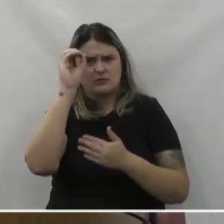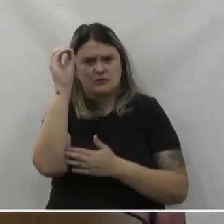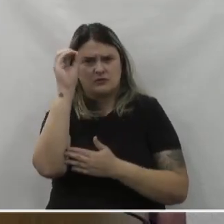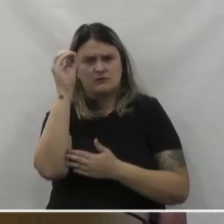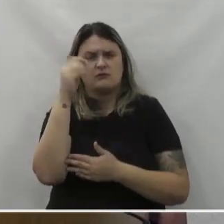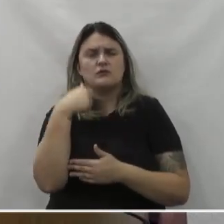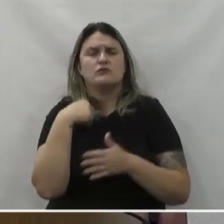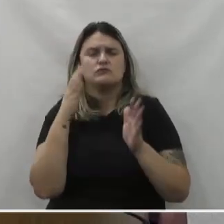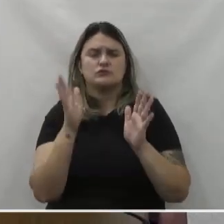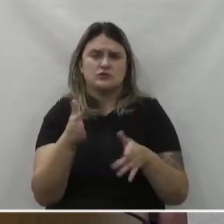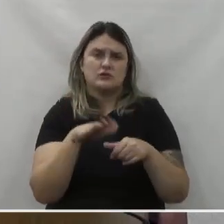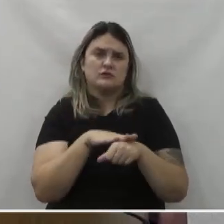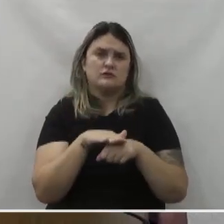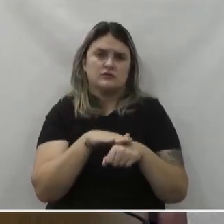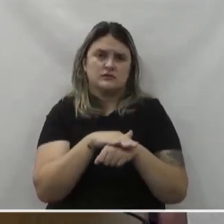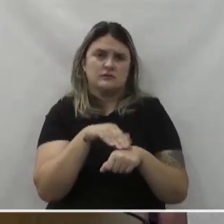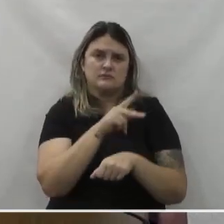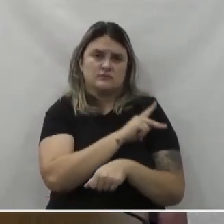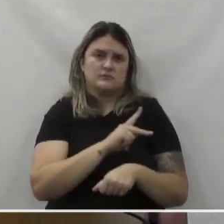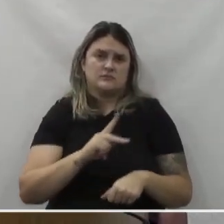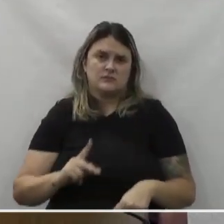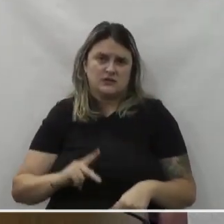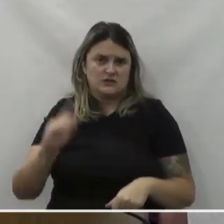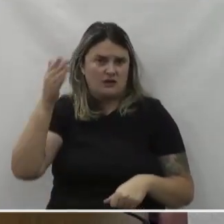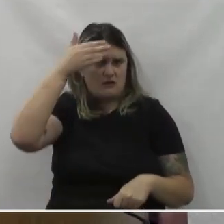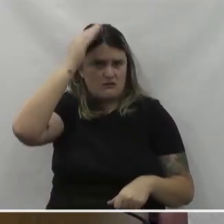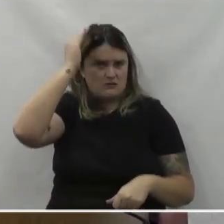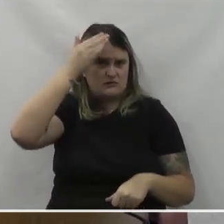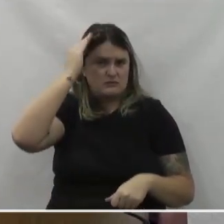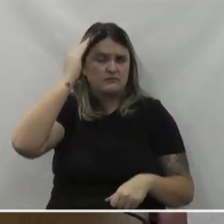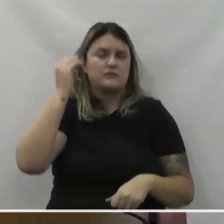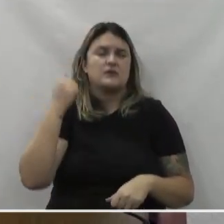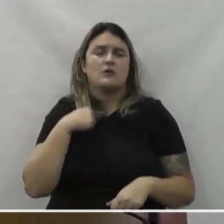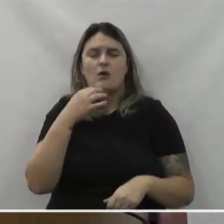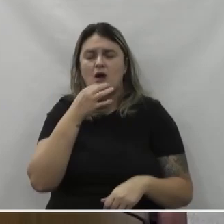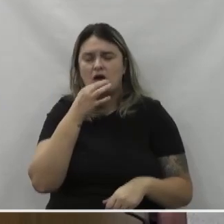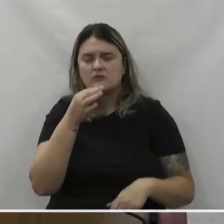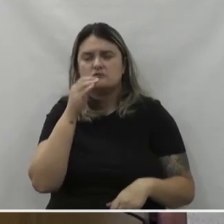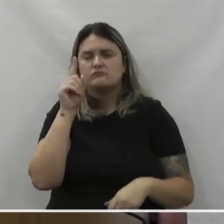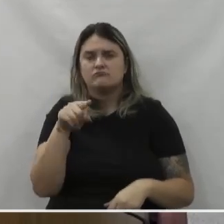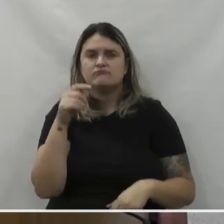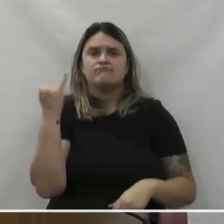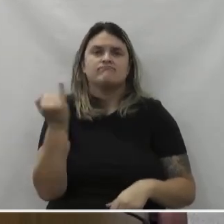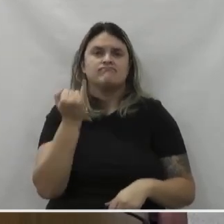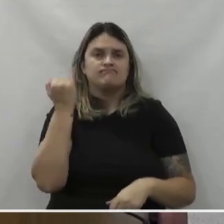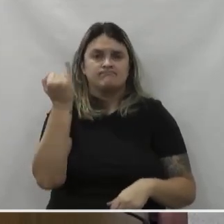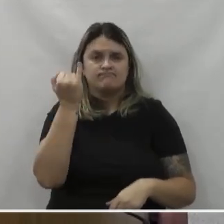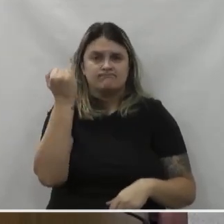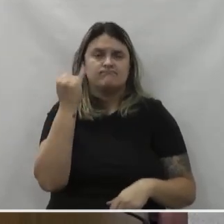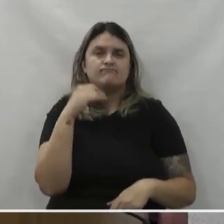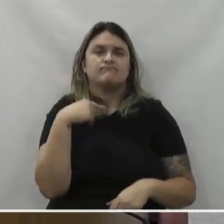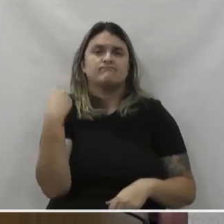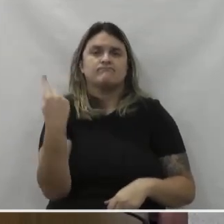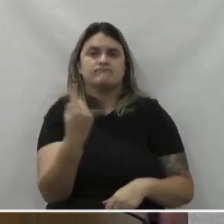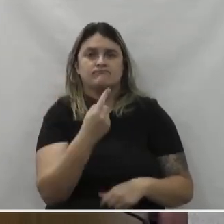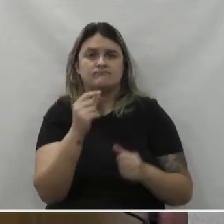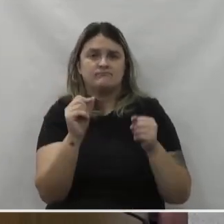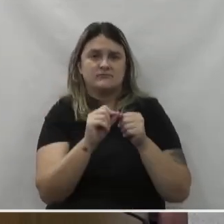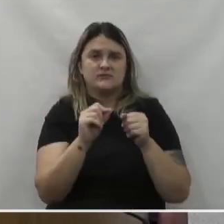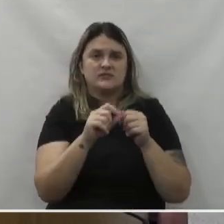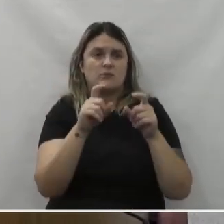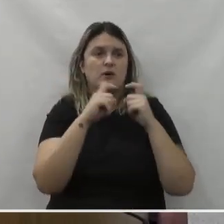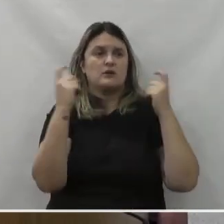eu conversei com o presidente, e acho que é muito importante a gente estar fazendo uma